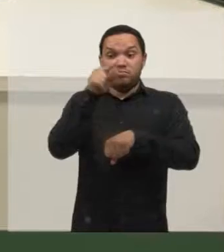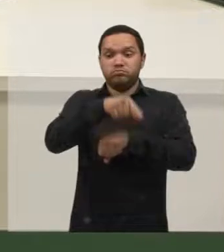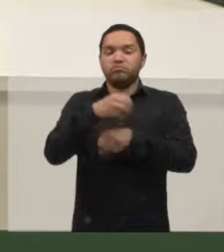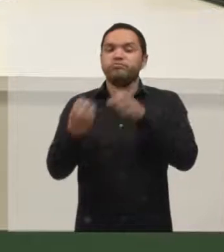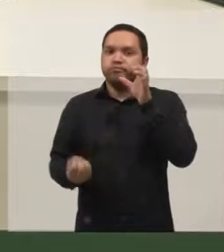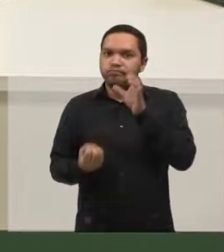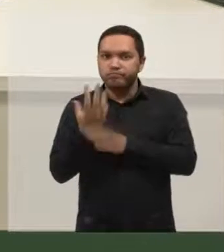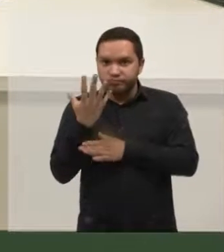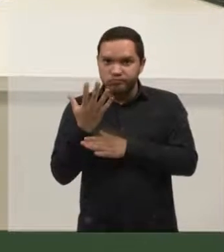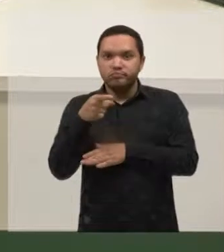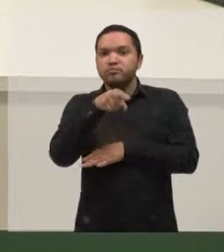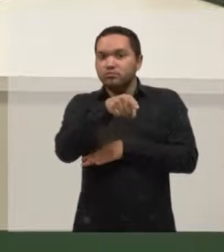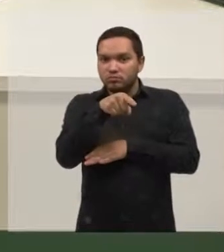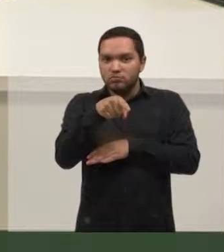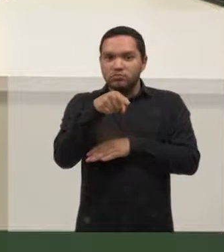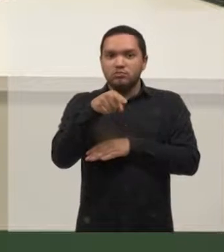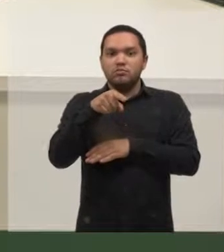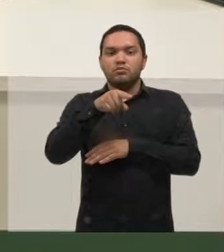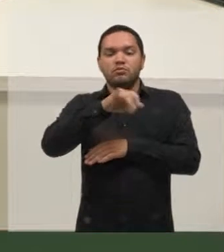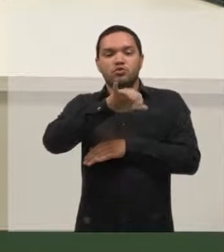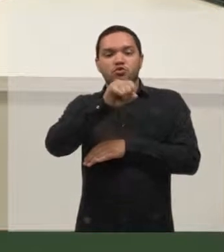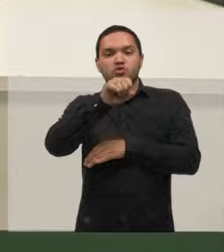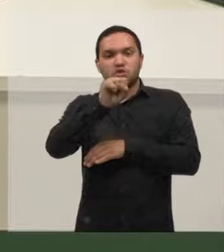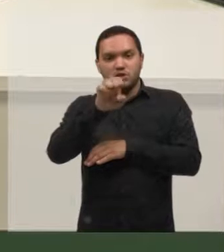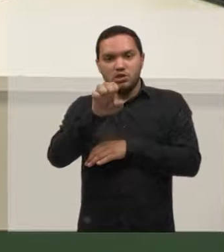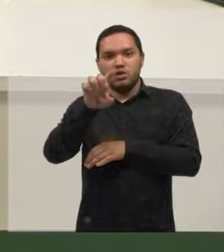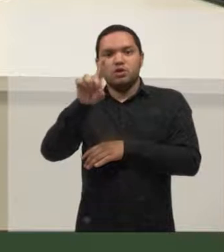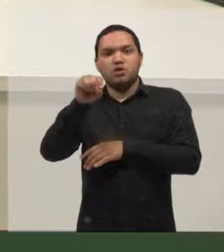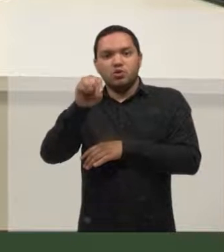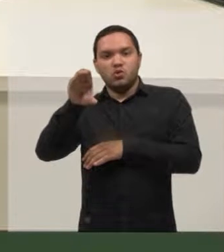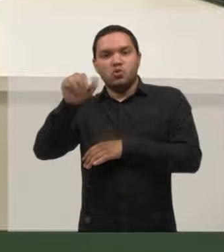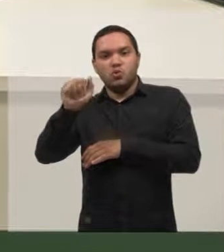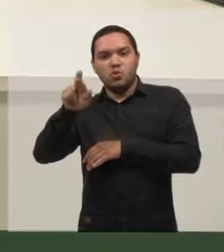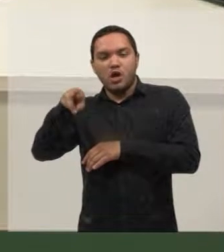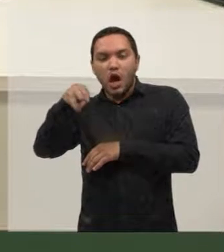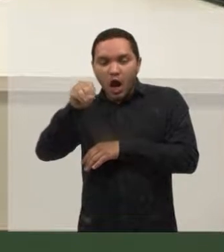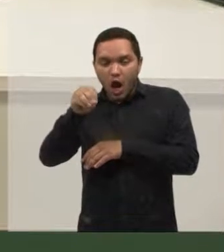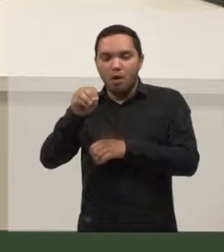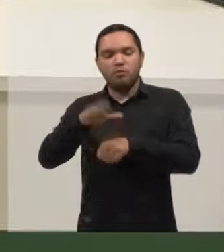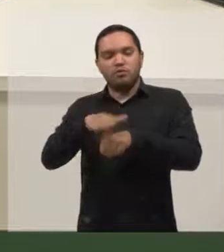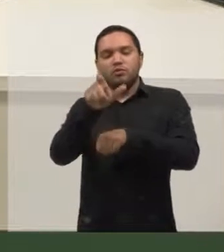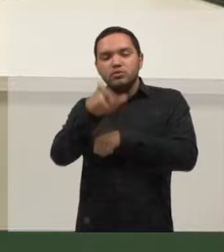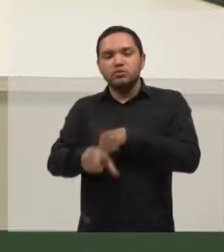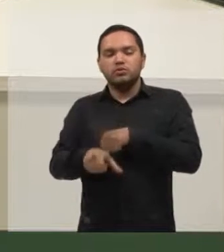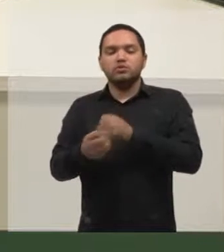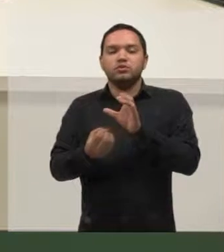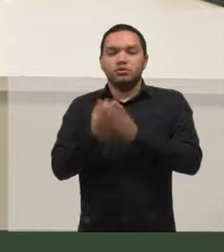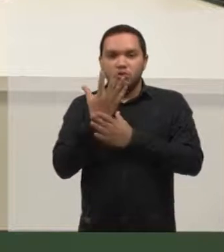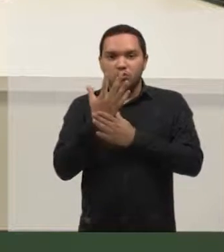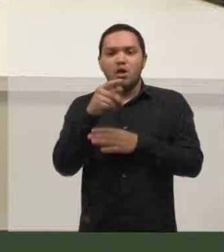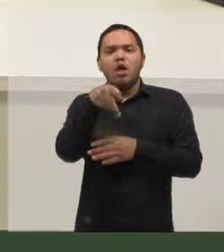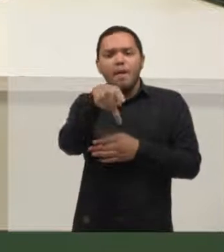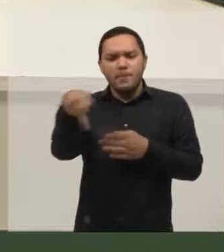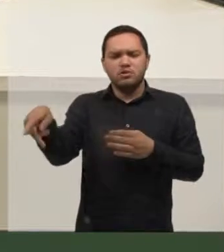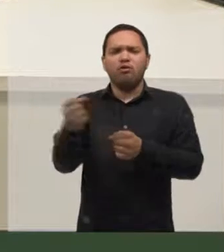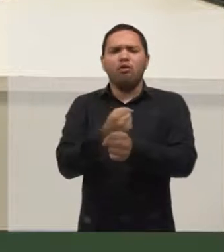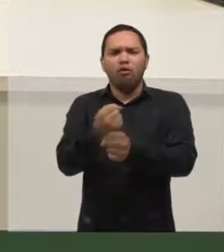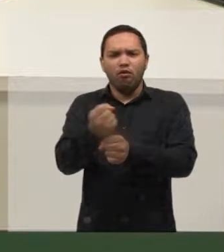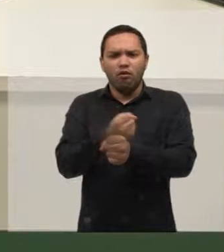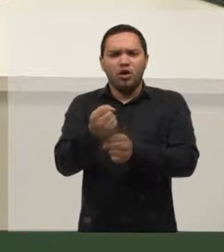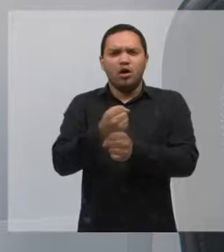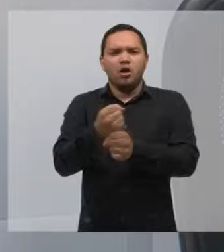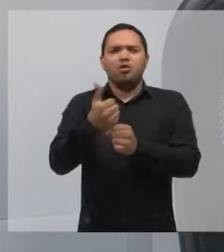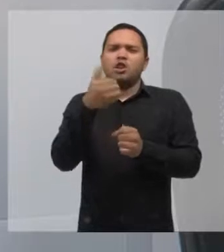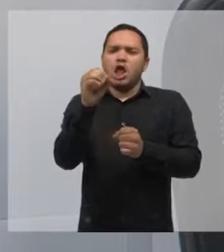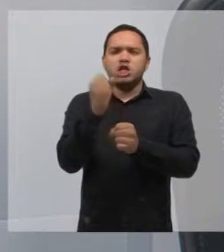praticamente foi o Zé do Carmo, Carmo, de quem o muito- Marcelo e foi era- presidente por, eu acredito, Um bom tempo. eu acredito, aproximadamente uma